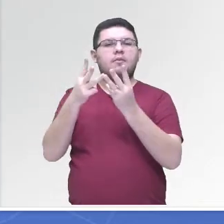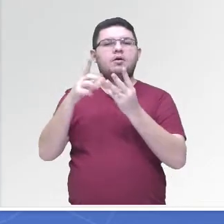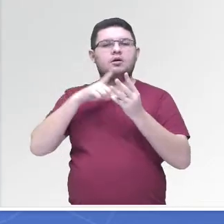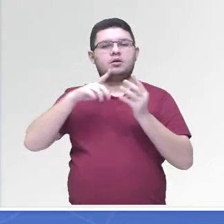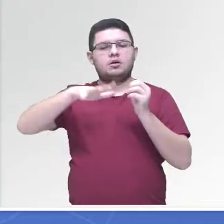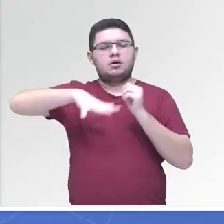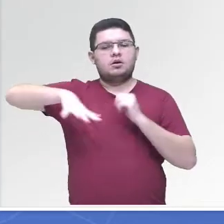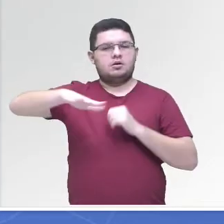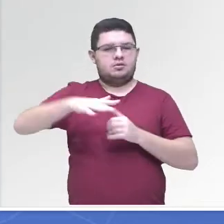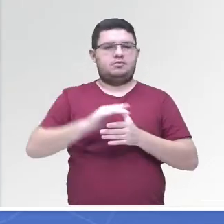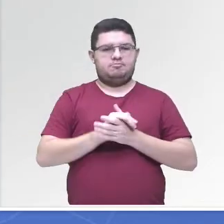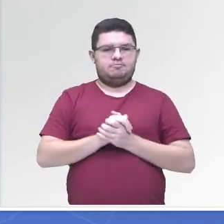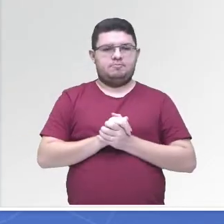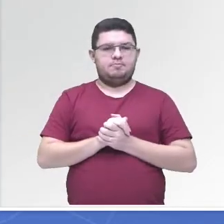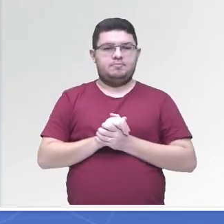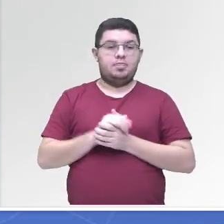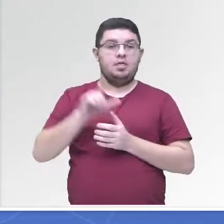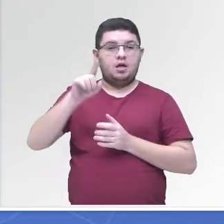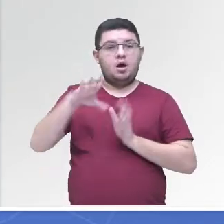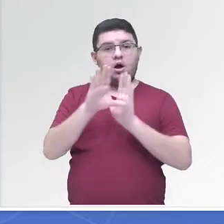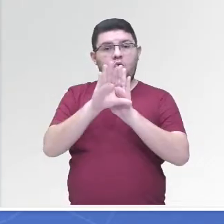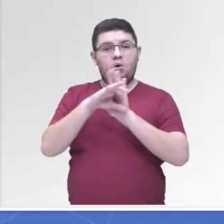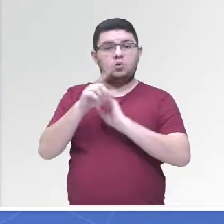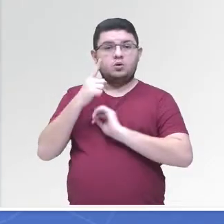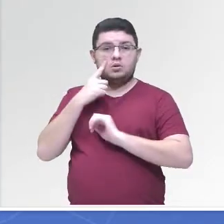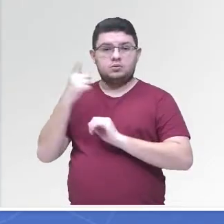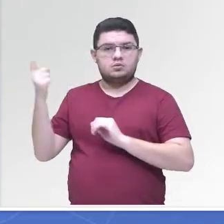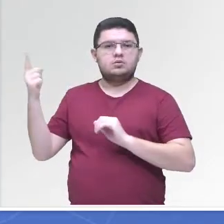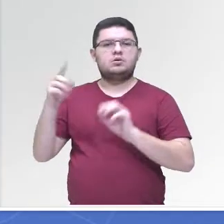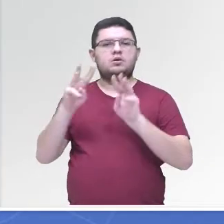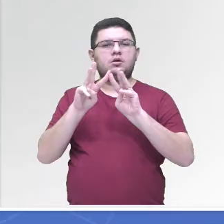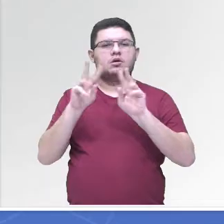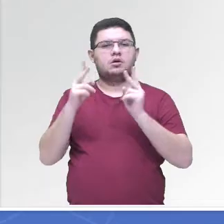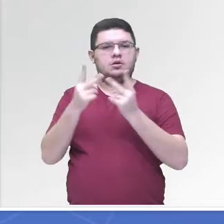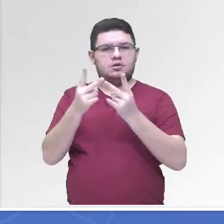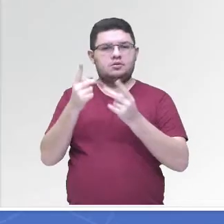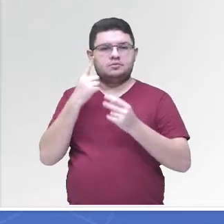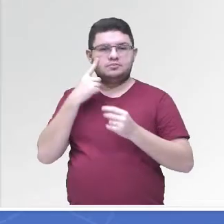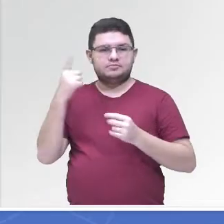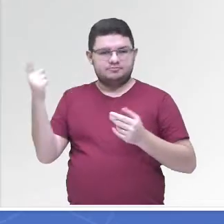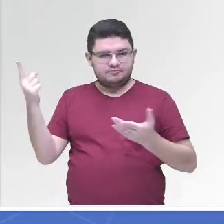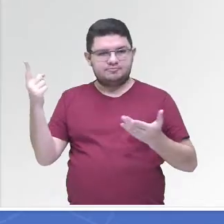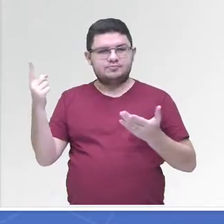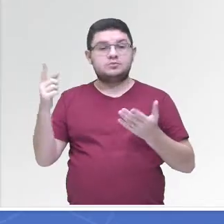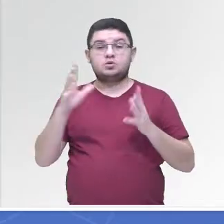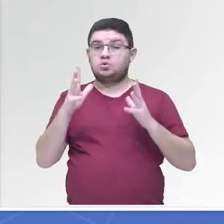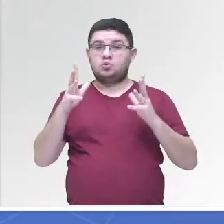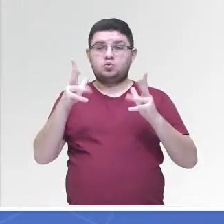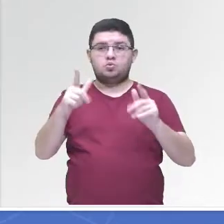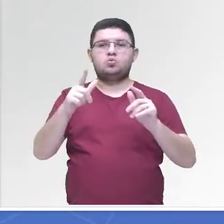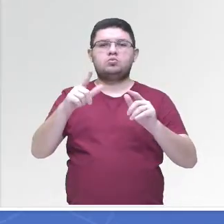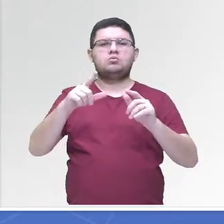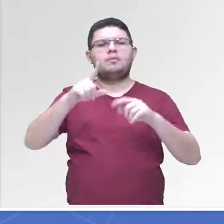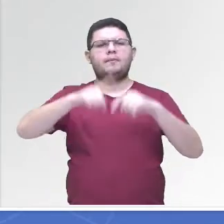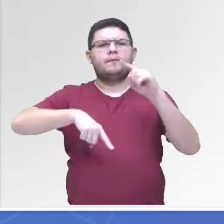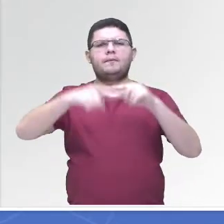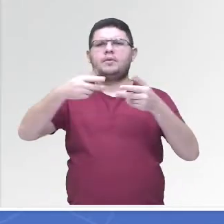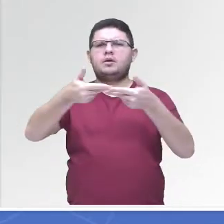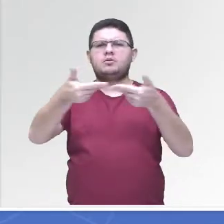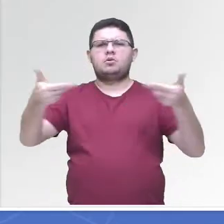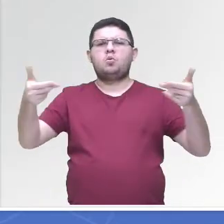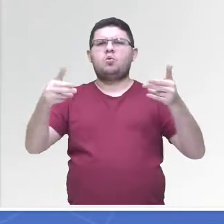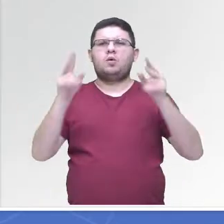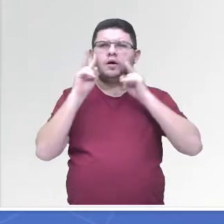Então, esse é o conceito de matéria e toda essa matéria é formada por essas pequenas partículas, os átomos.